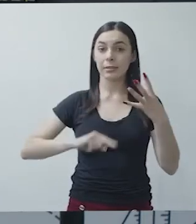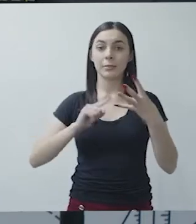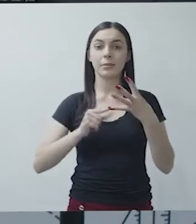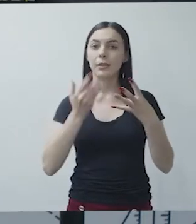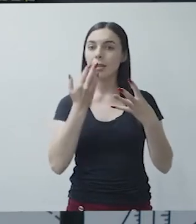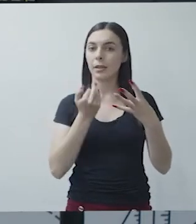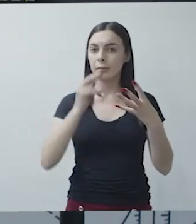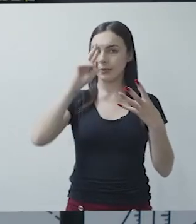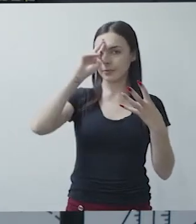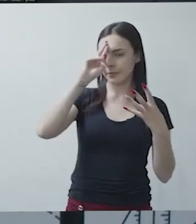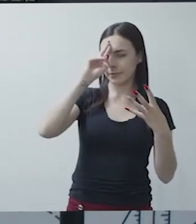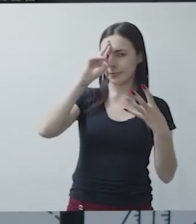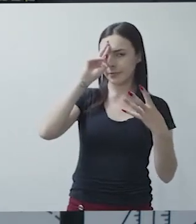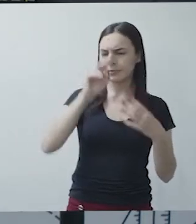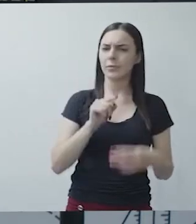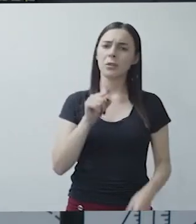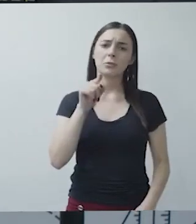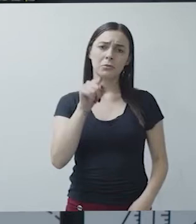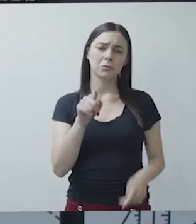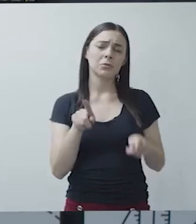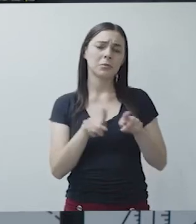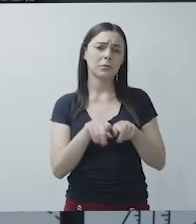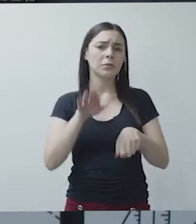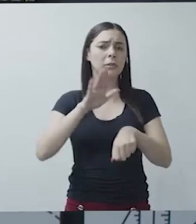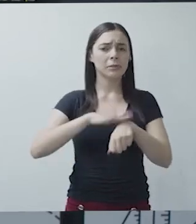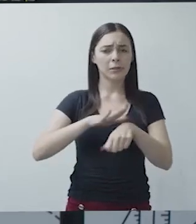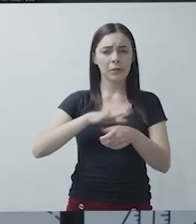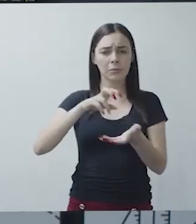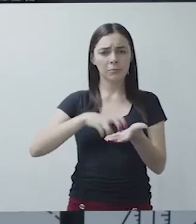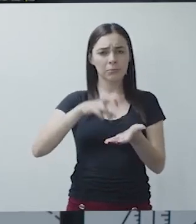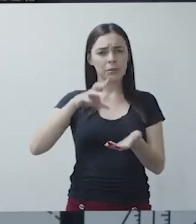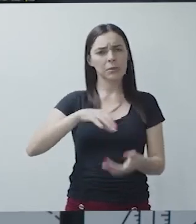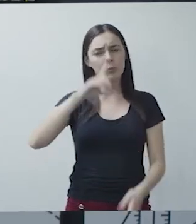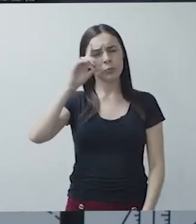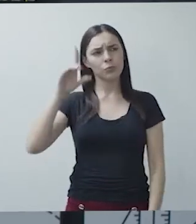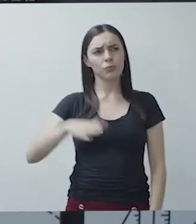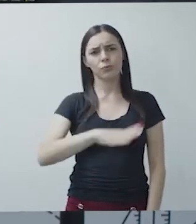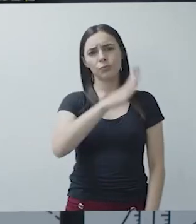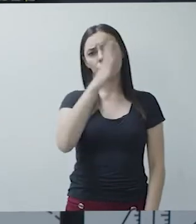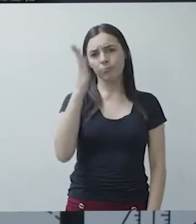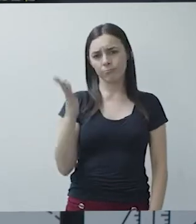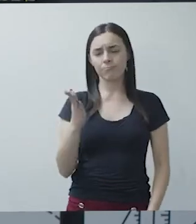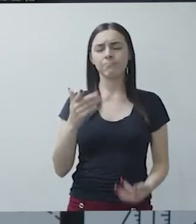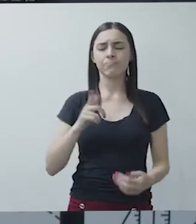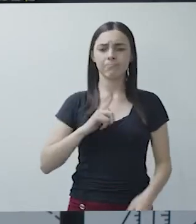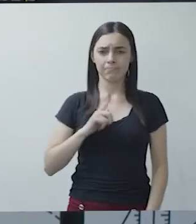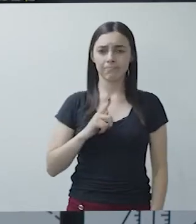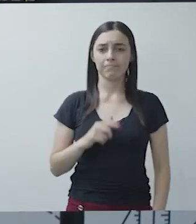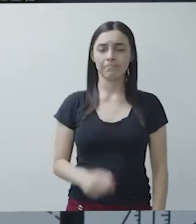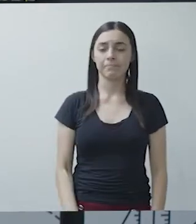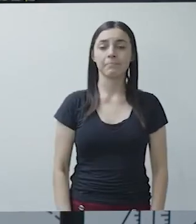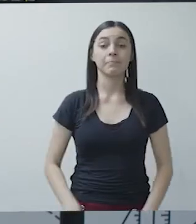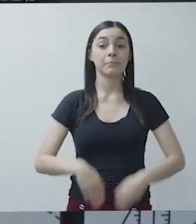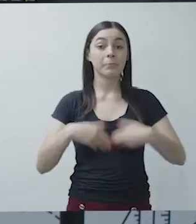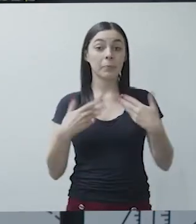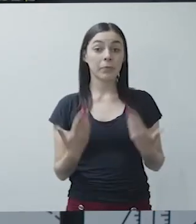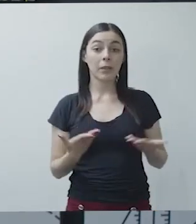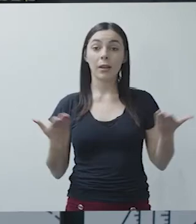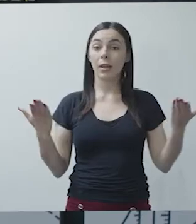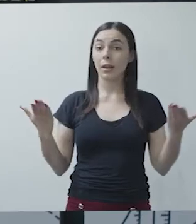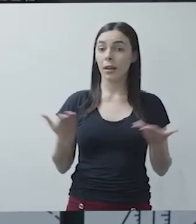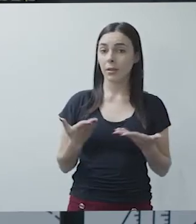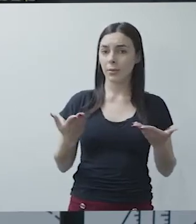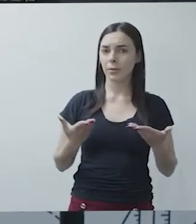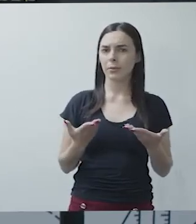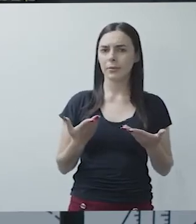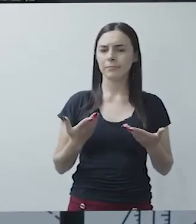almoçar. Também vocês têm outros momentos durante o dia todo, não é mesmo? Então agora, vamos olhar